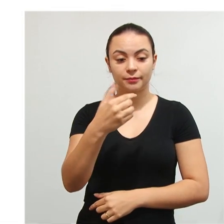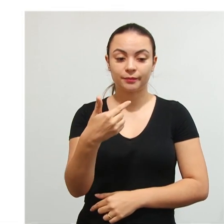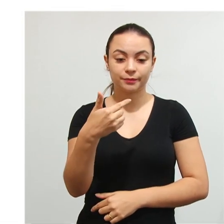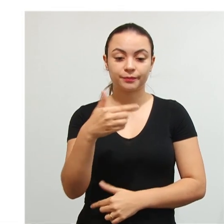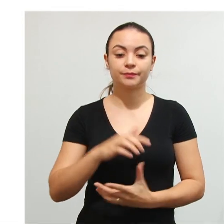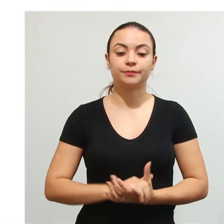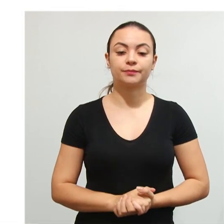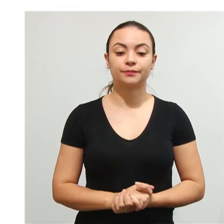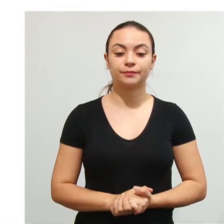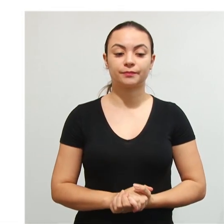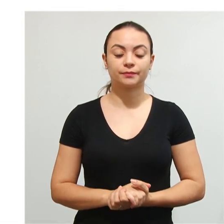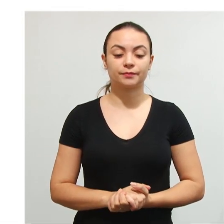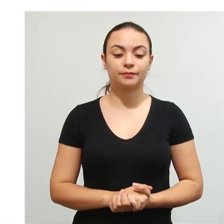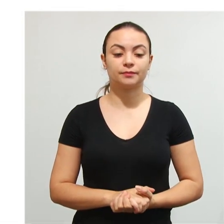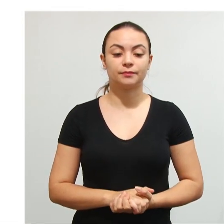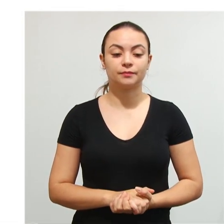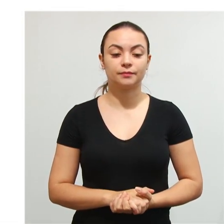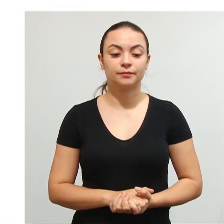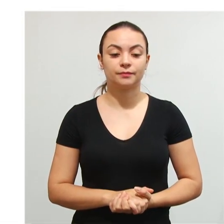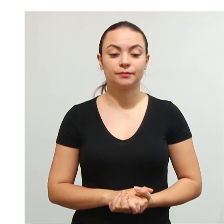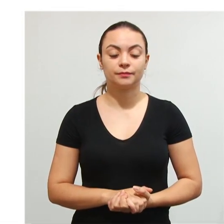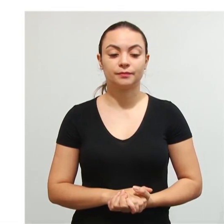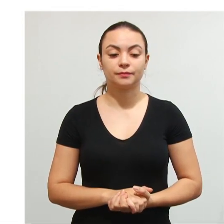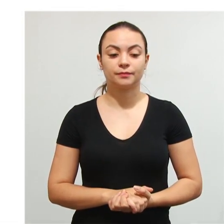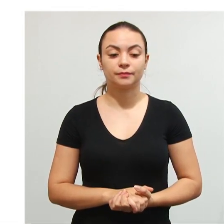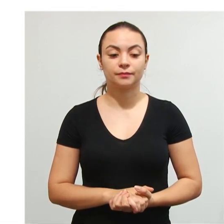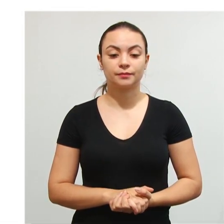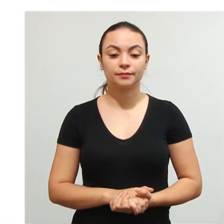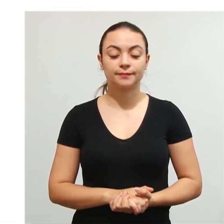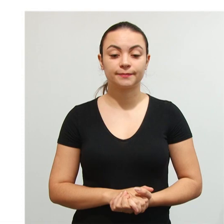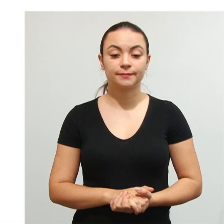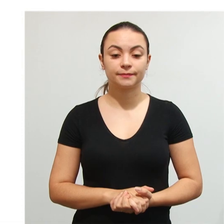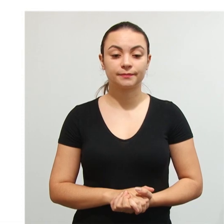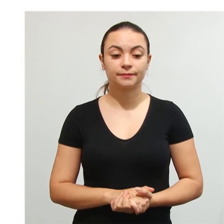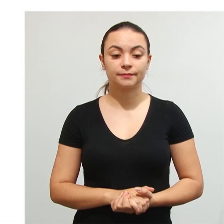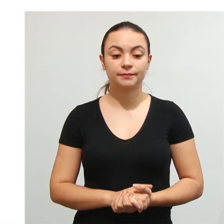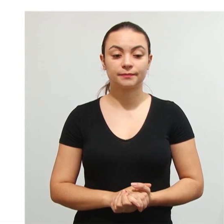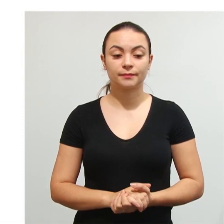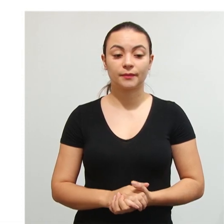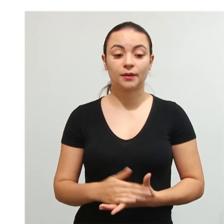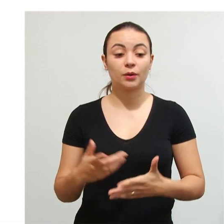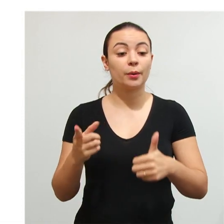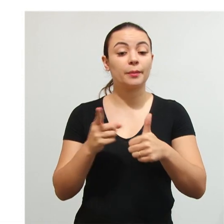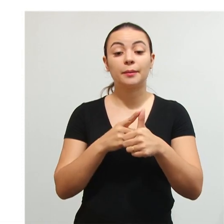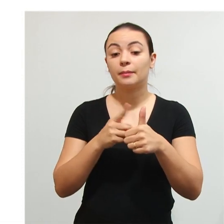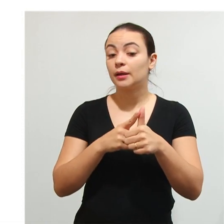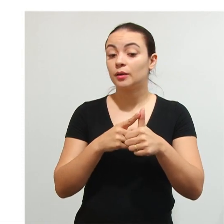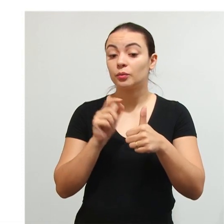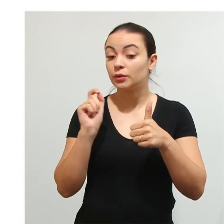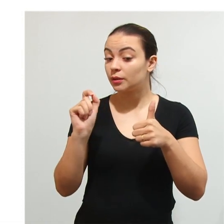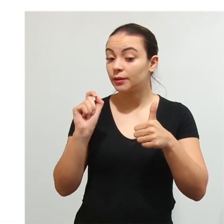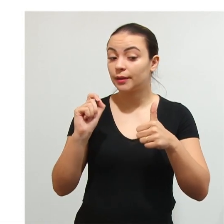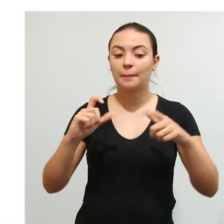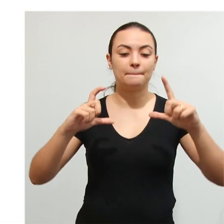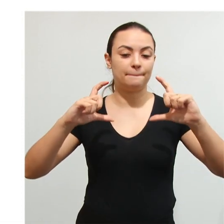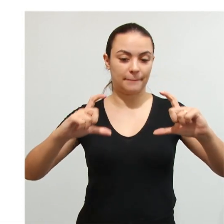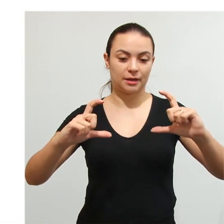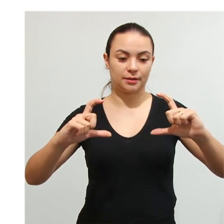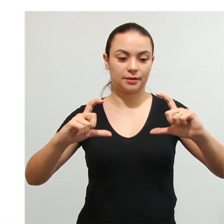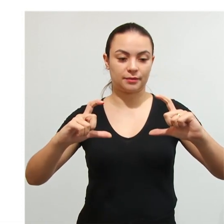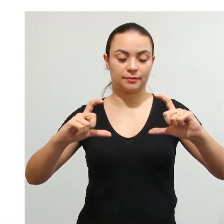e depois eu subtraio 1 que que a gente resolve primeiro primeiro que tá dentro do parênteses vai dar